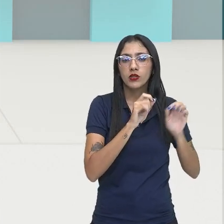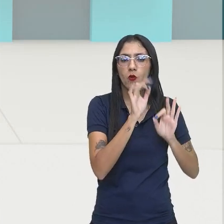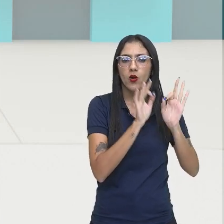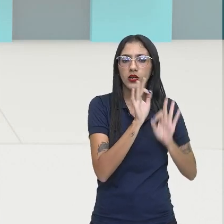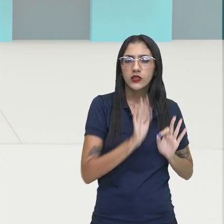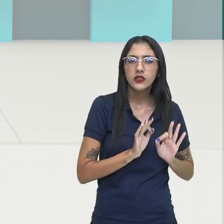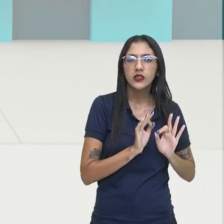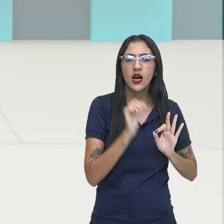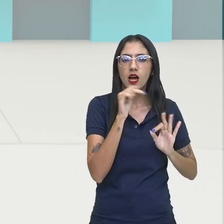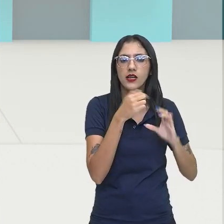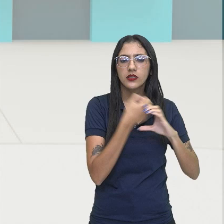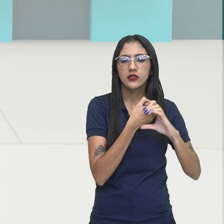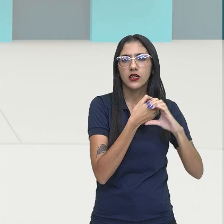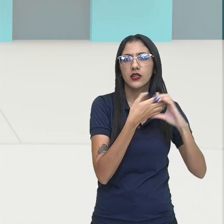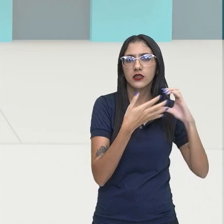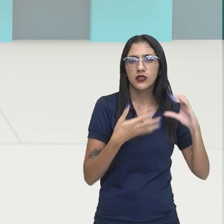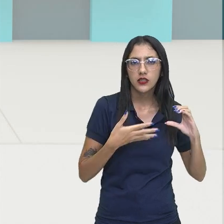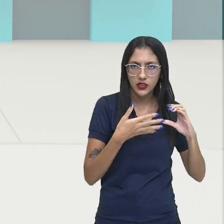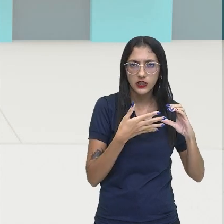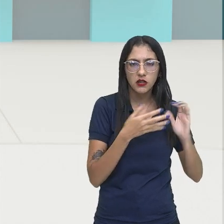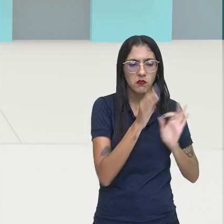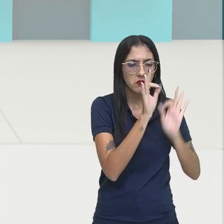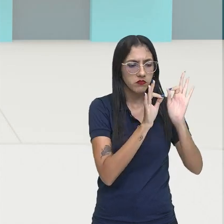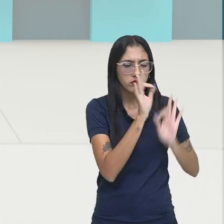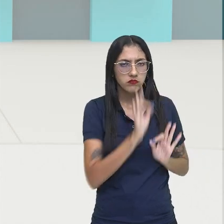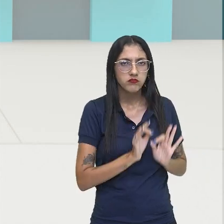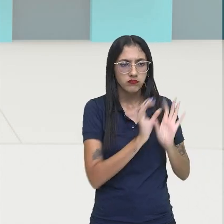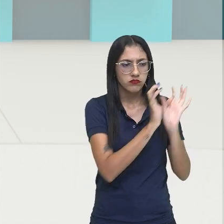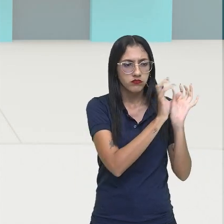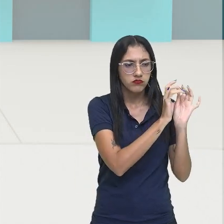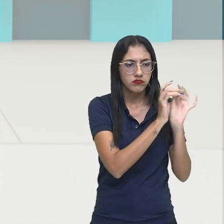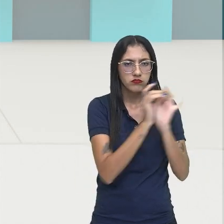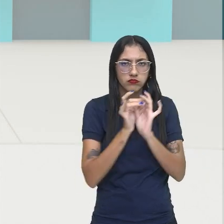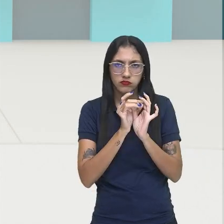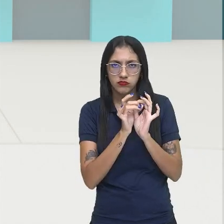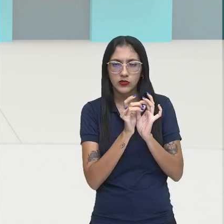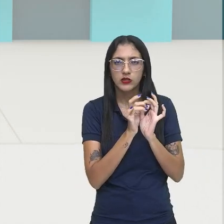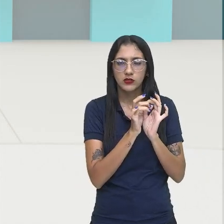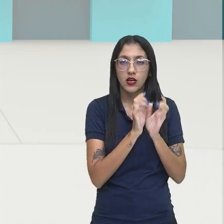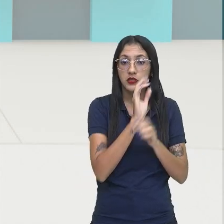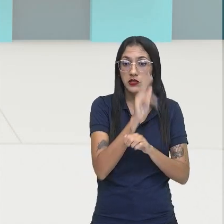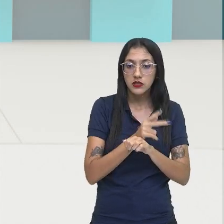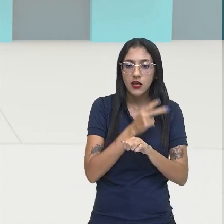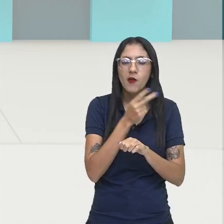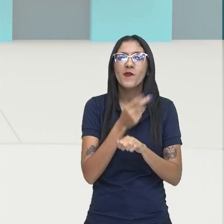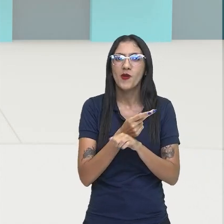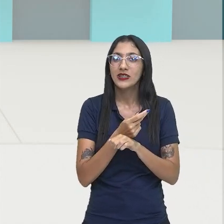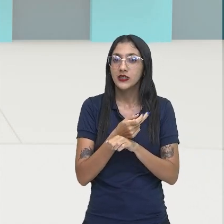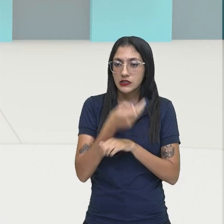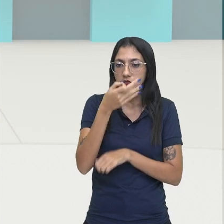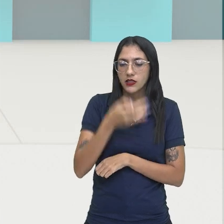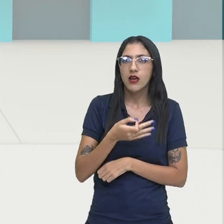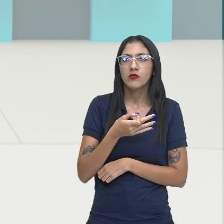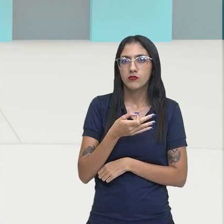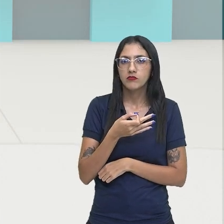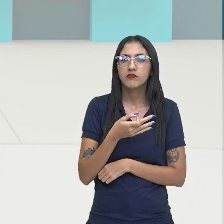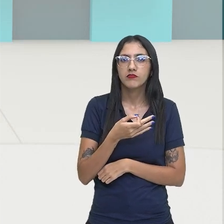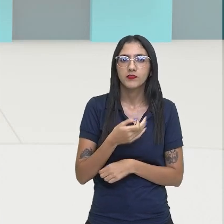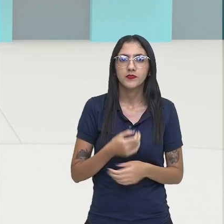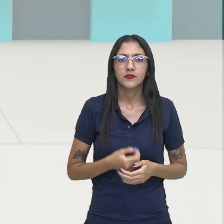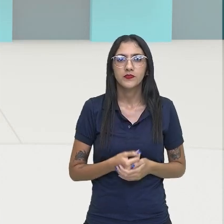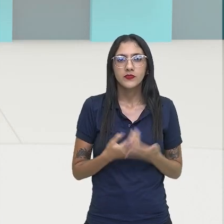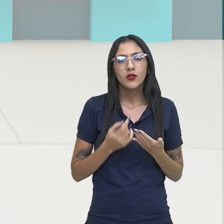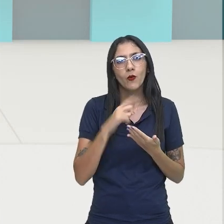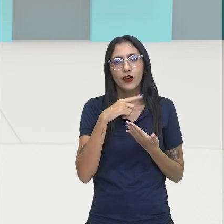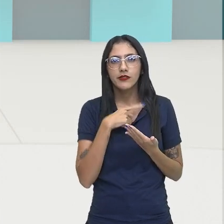depois, essa essência, essa produção vai se encaixar no modelo, aí sim nós vamos ter o texto. É basicamente isso que